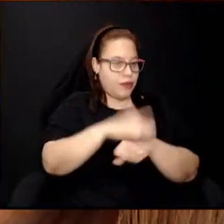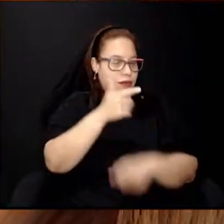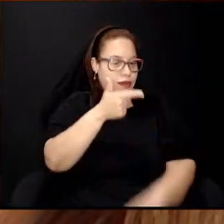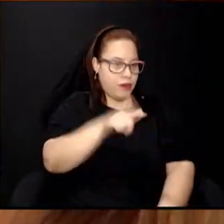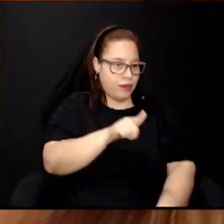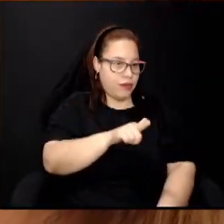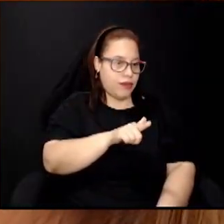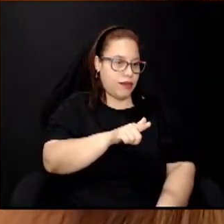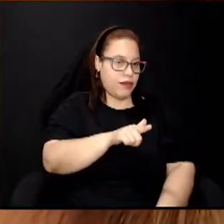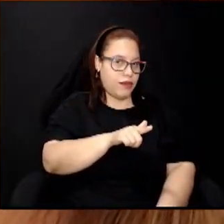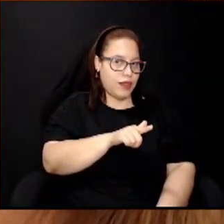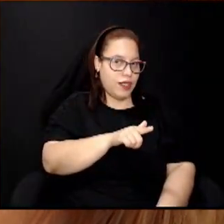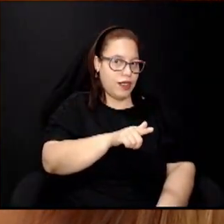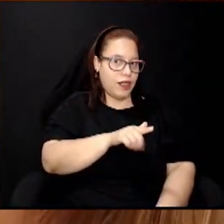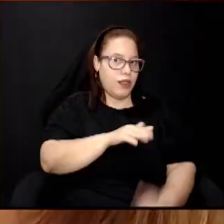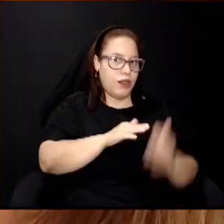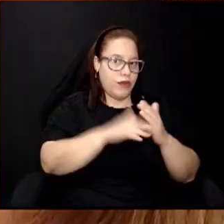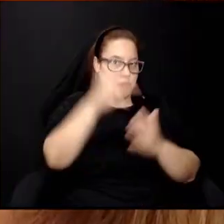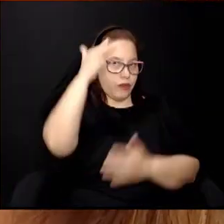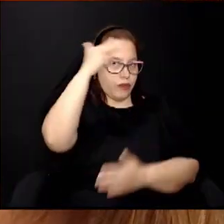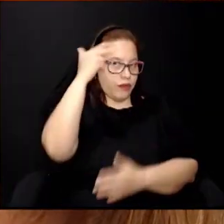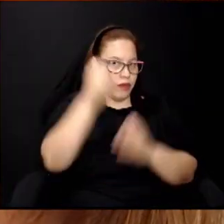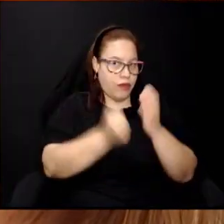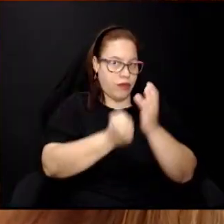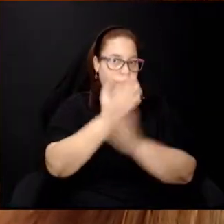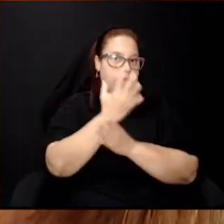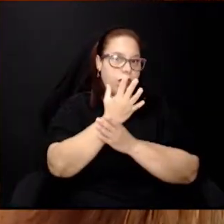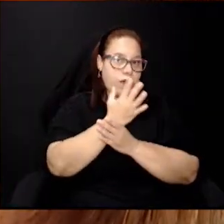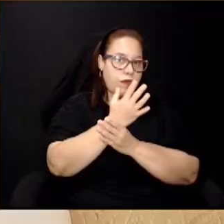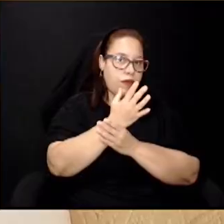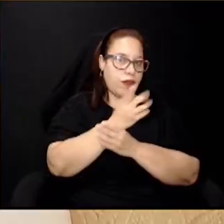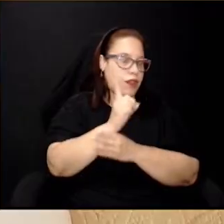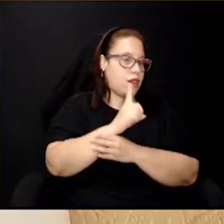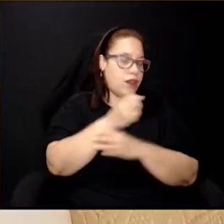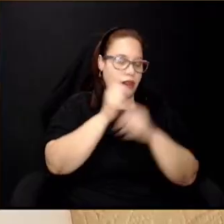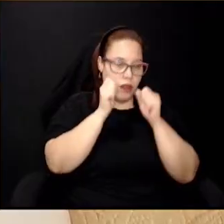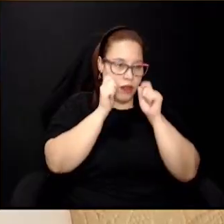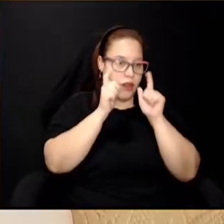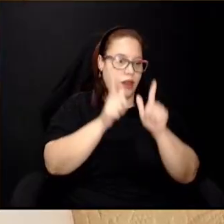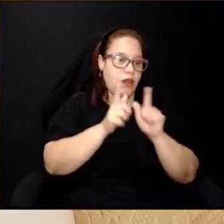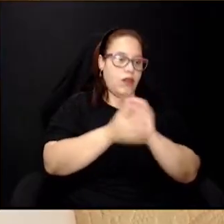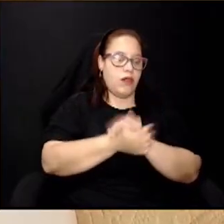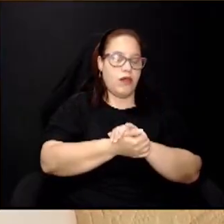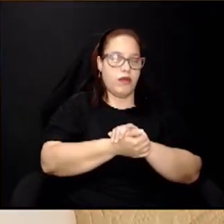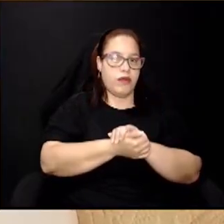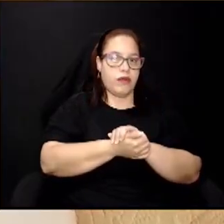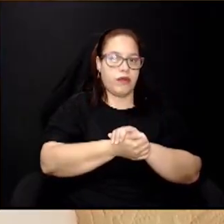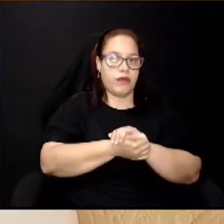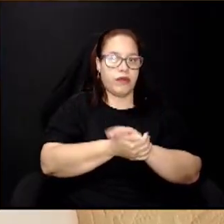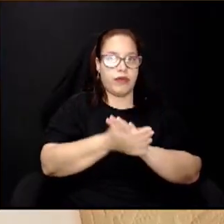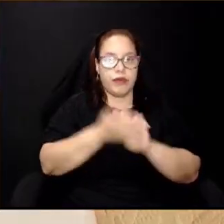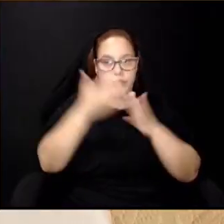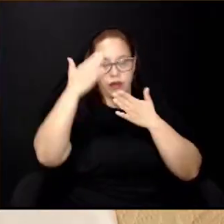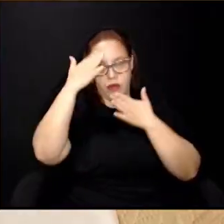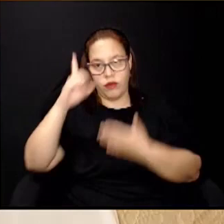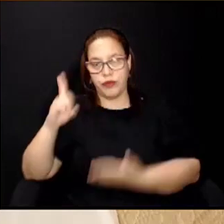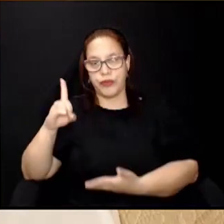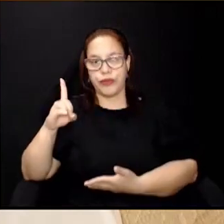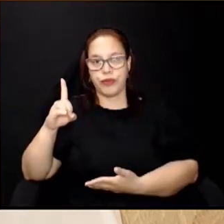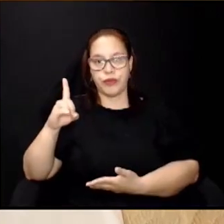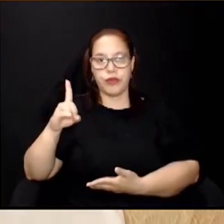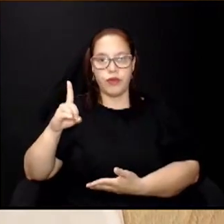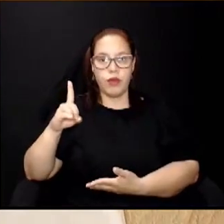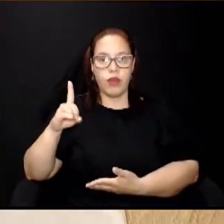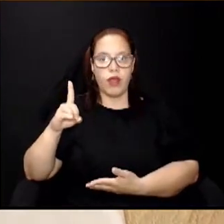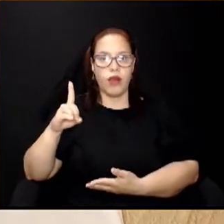e até que o sonho acontecesse, ela não acordou. Eu falo que, graças a Deus, né, eu tive sempre